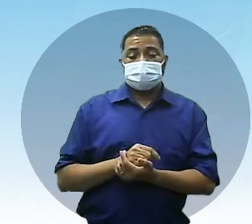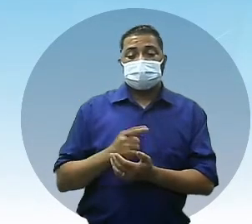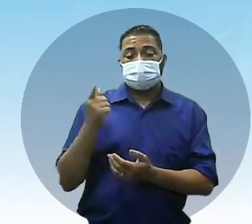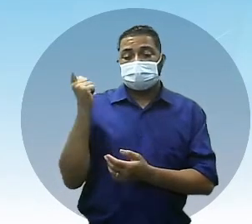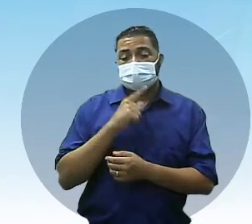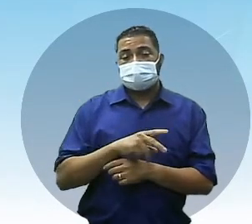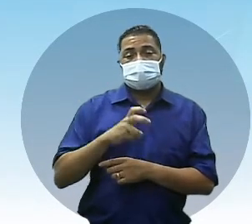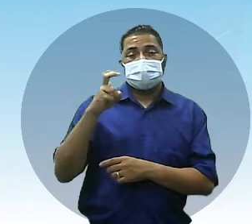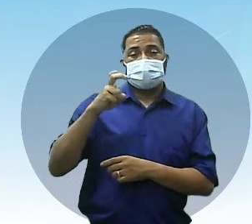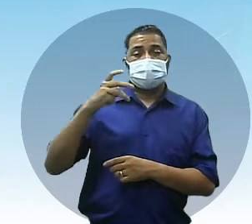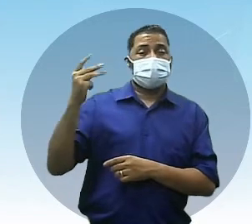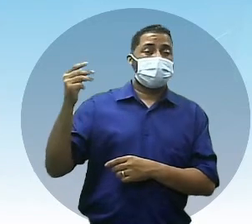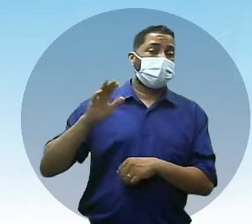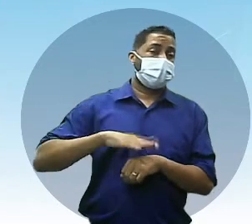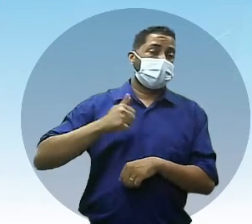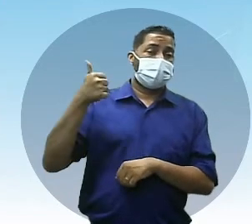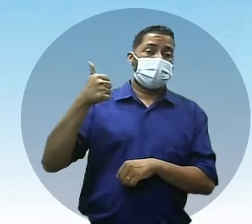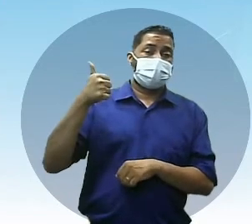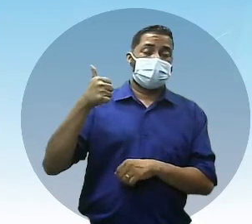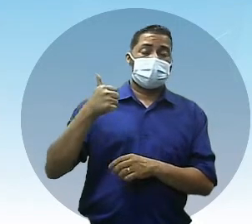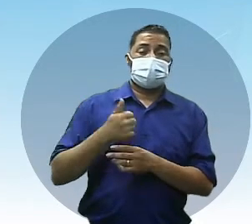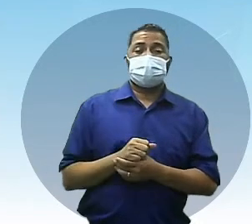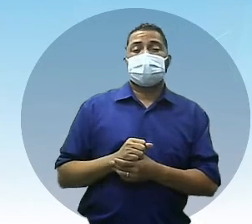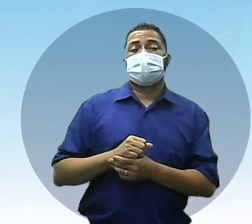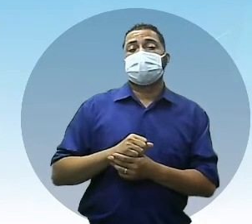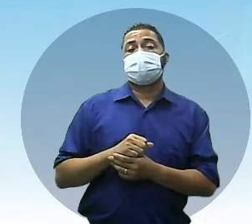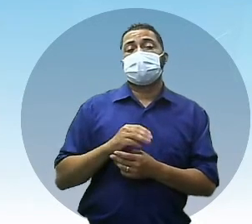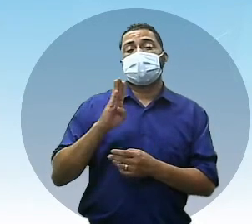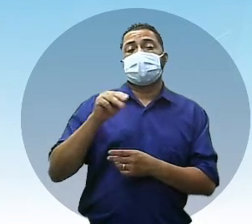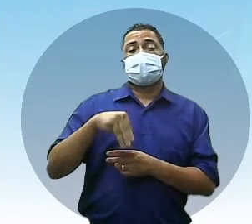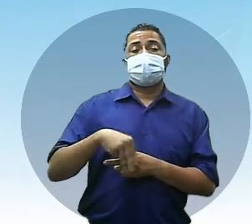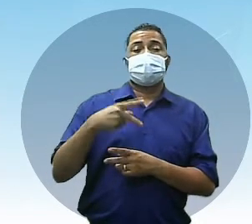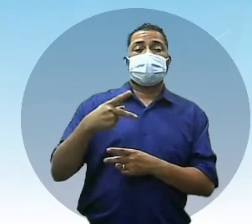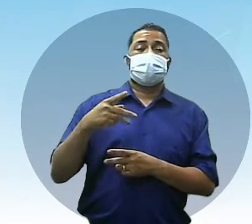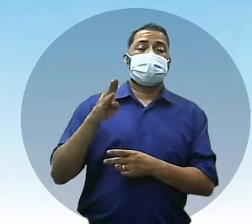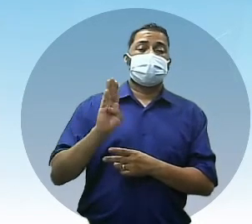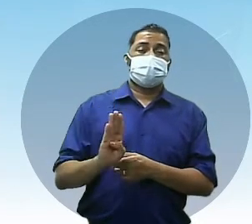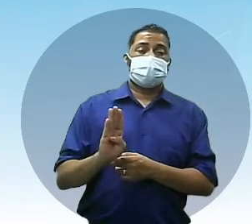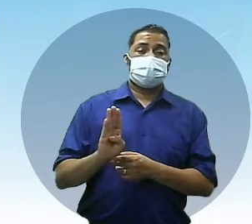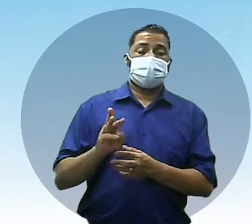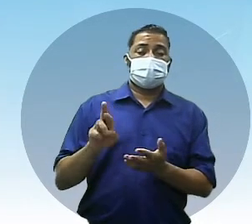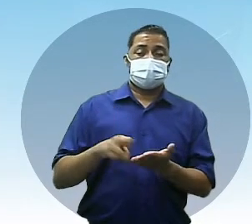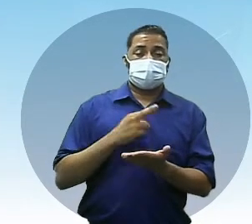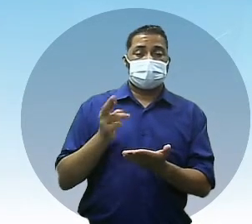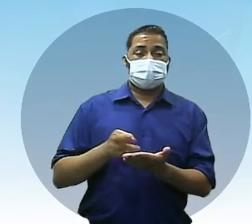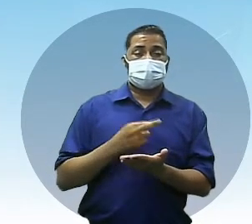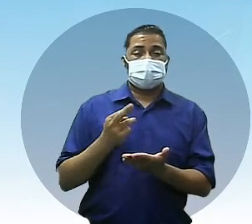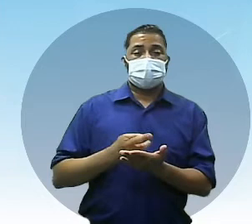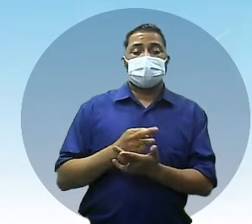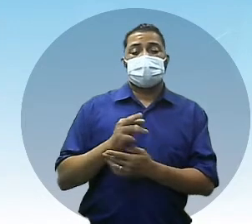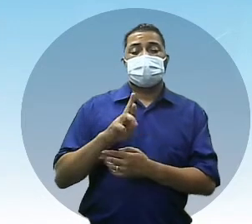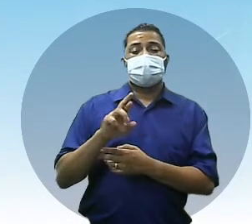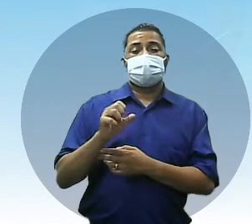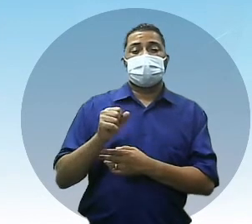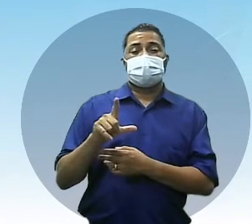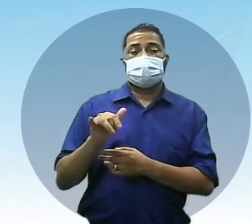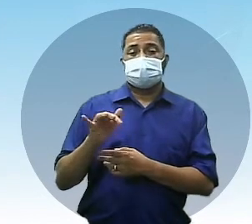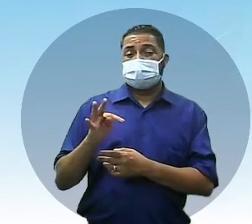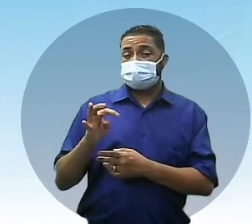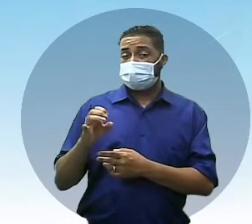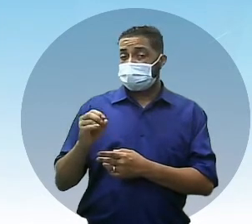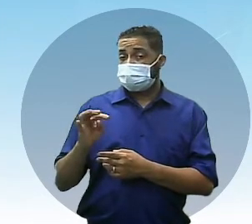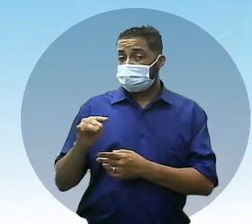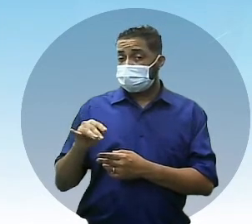quinto melhor álbum da música brasileira pela revista Rolling Stones. Para você ter ideia.